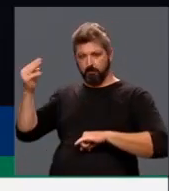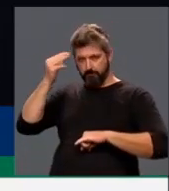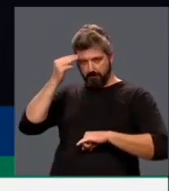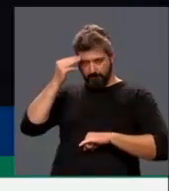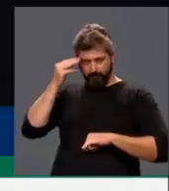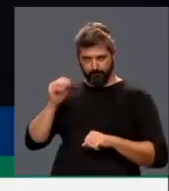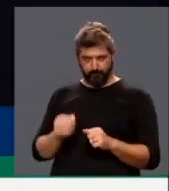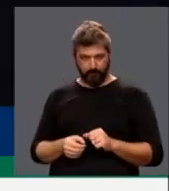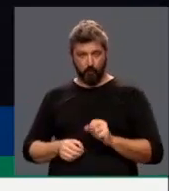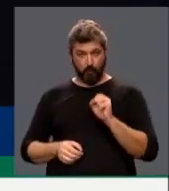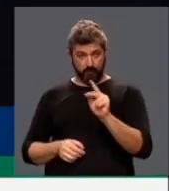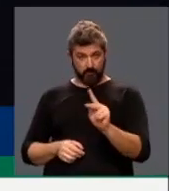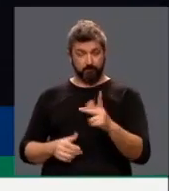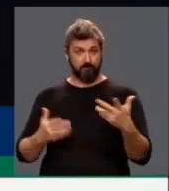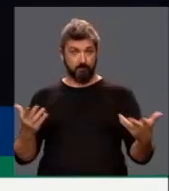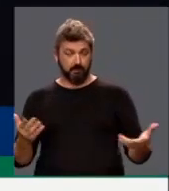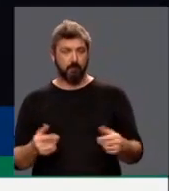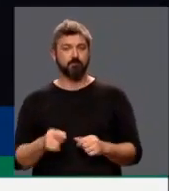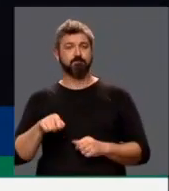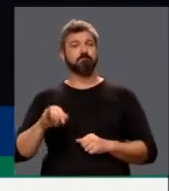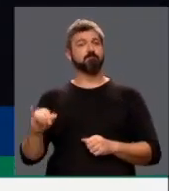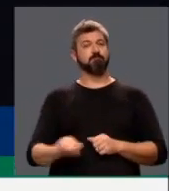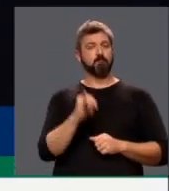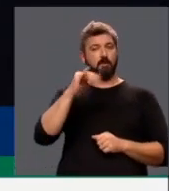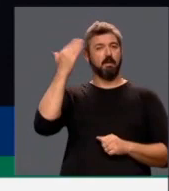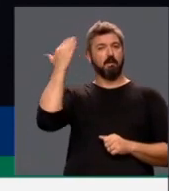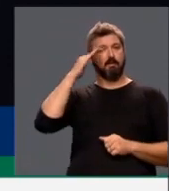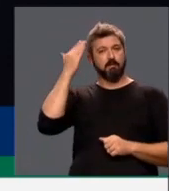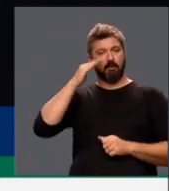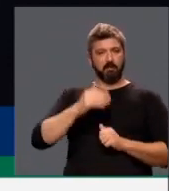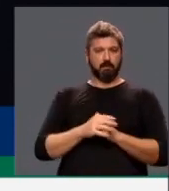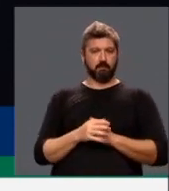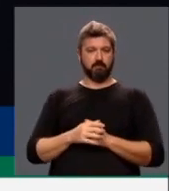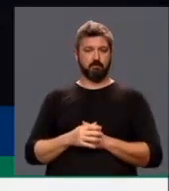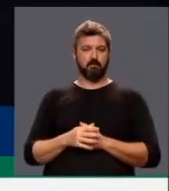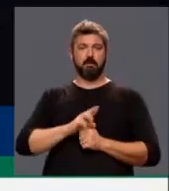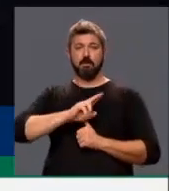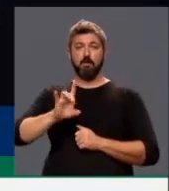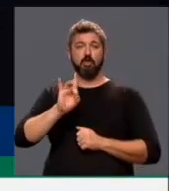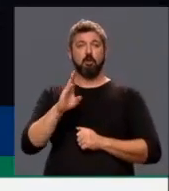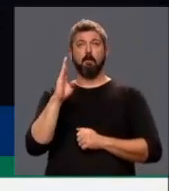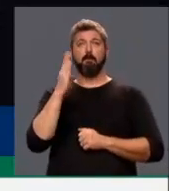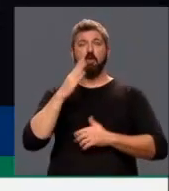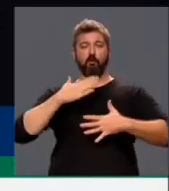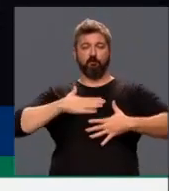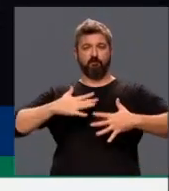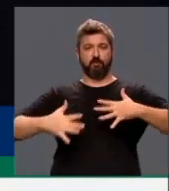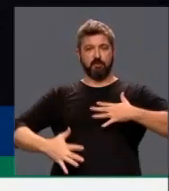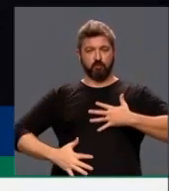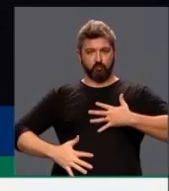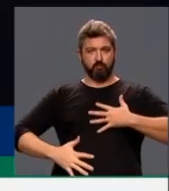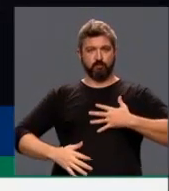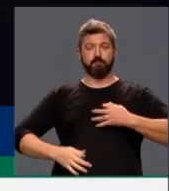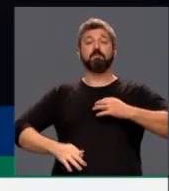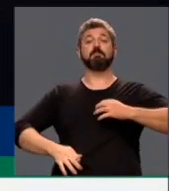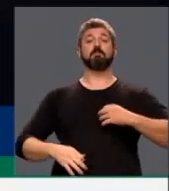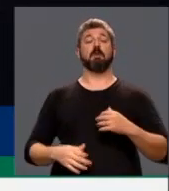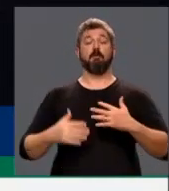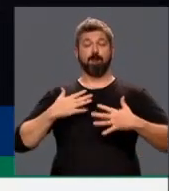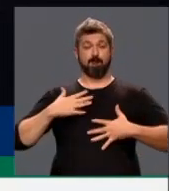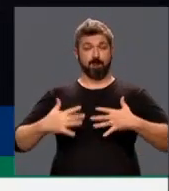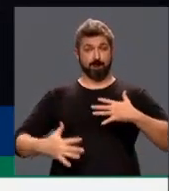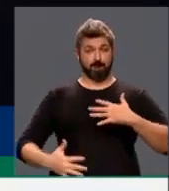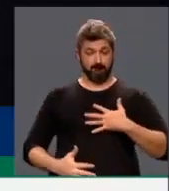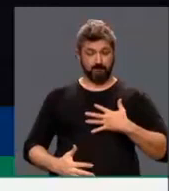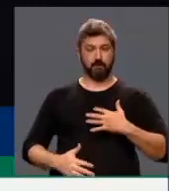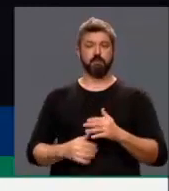para vocês, que é muito importante também entender esse aspecto para além do biofísico. A gente sabe, né, pensando no próprio aspecto biofísico, que